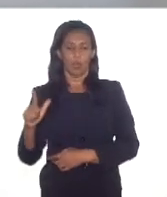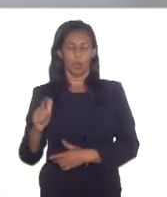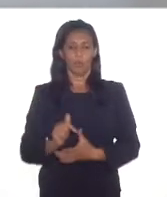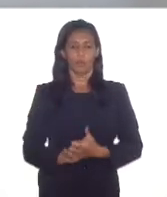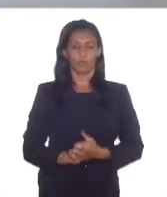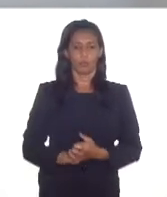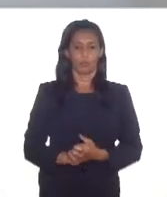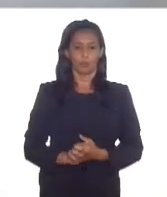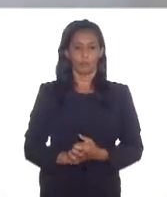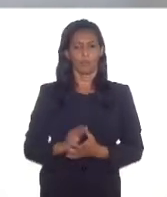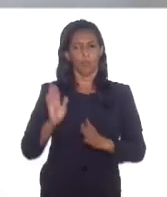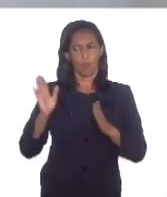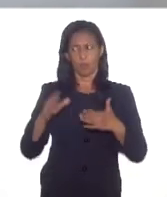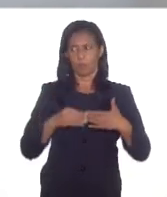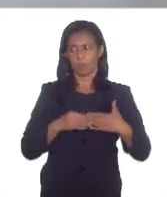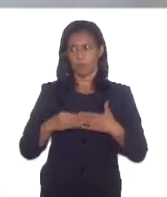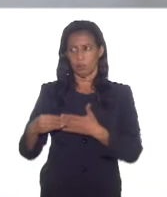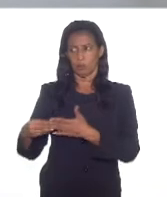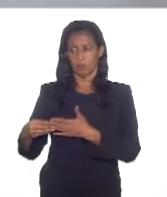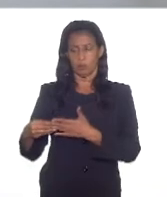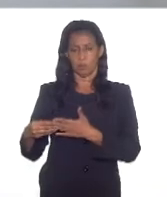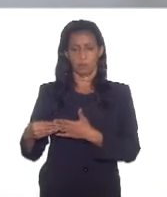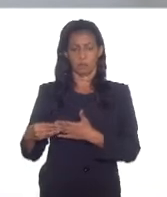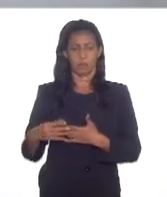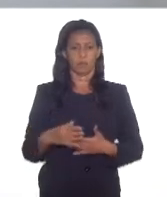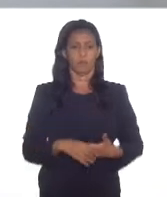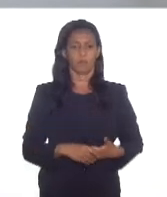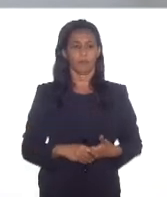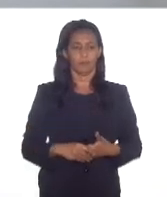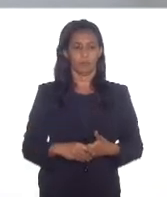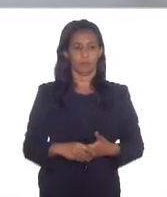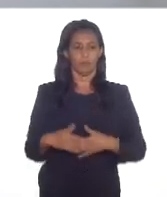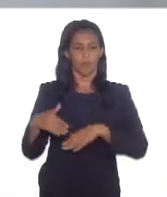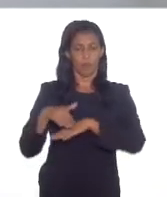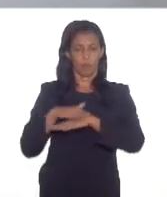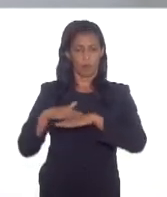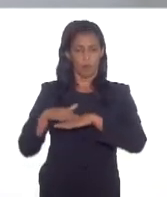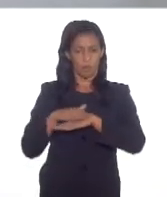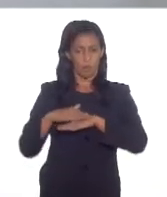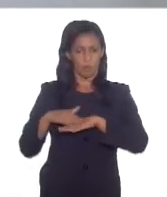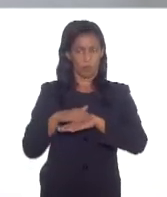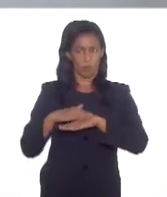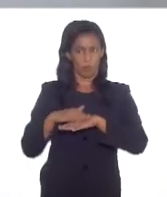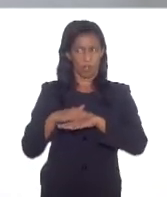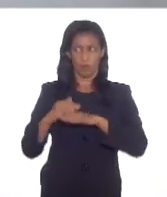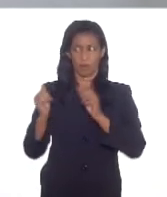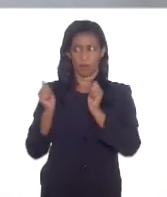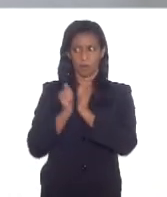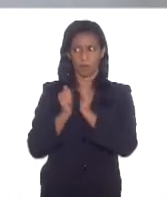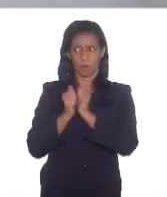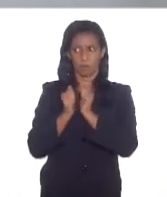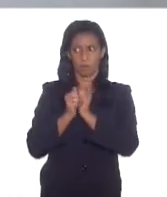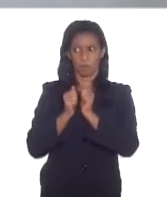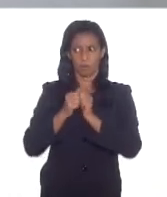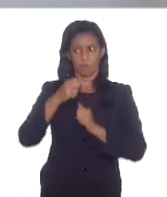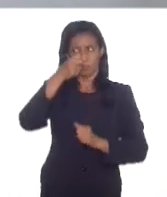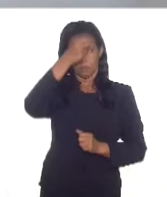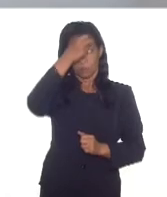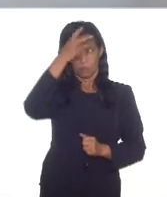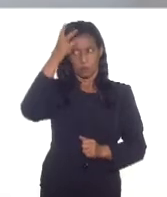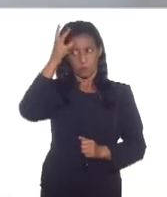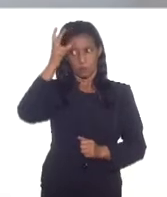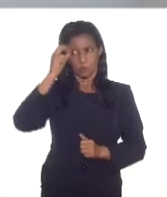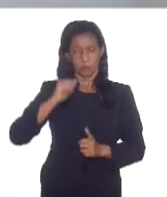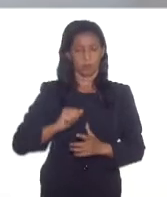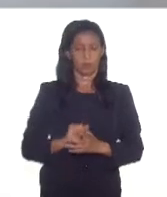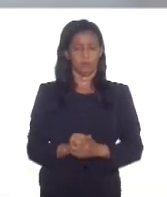para encaminhar uma discussão, para fazermos aqui uma conversa, inclusive, com o prefeito Eduardo Paes, pedir o deputado Dionísio